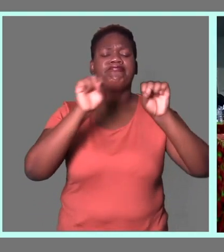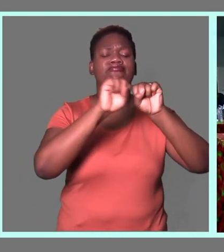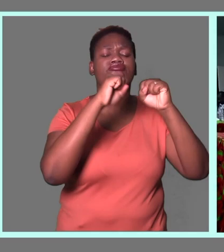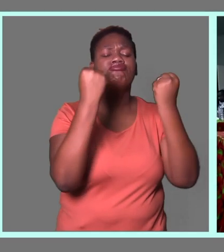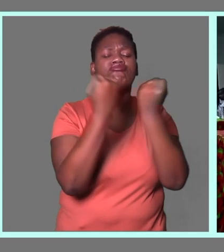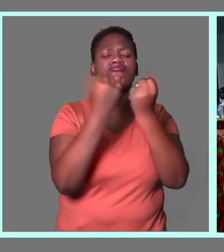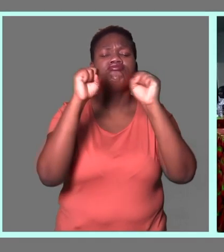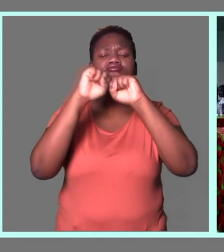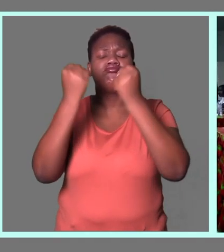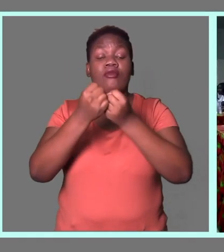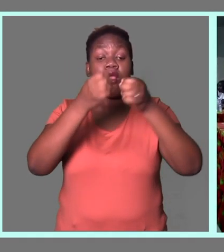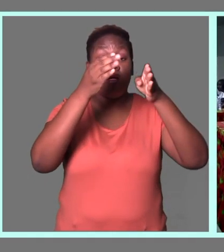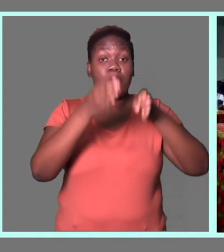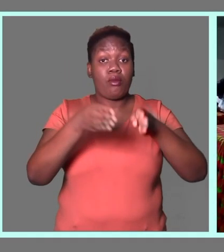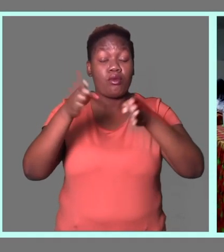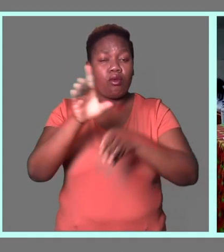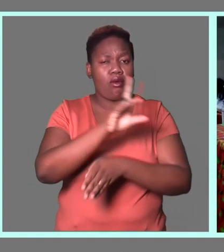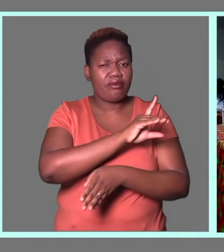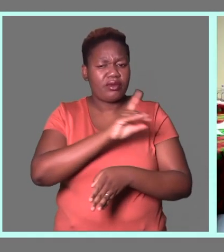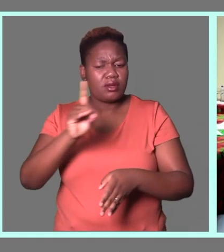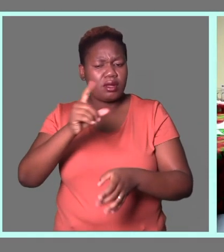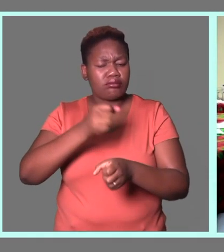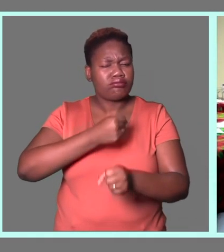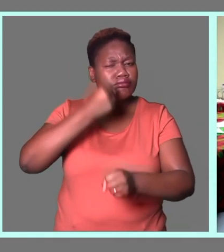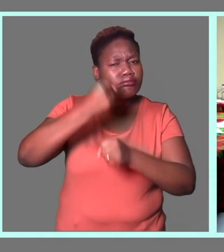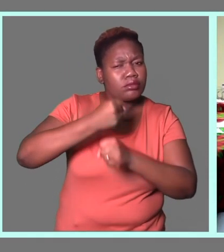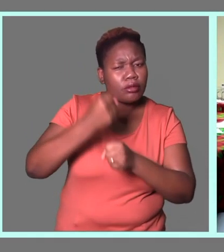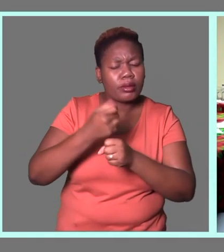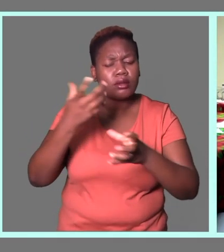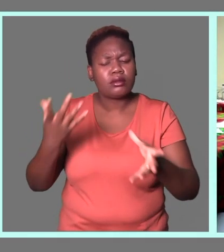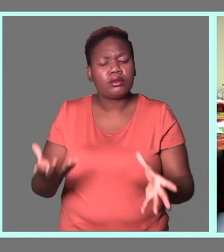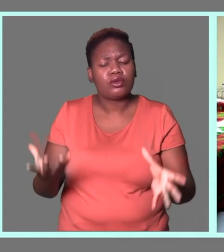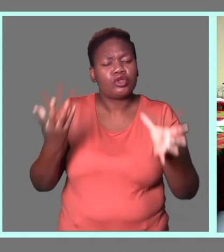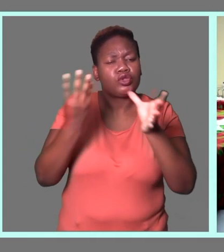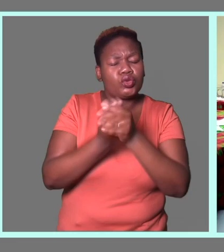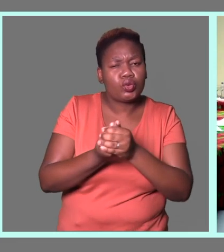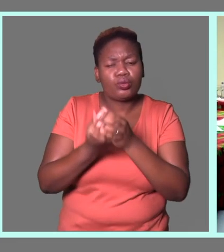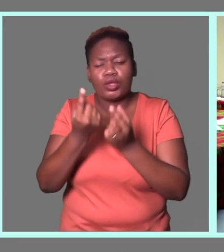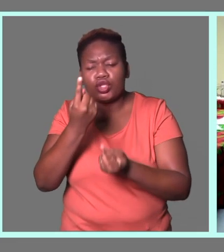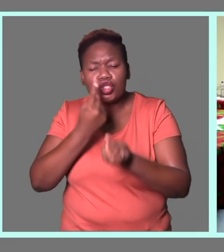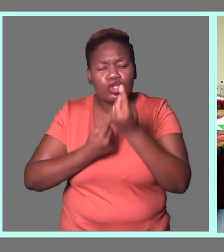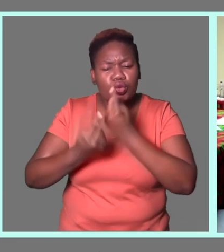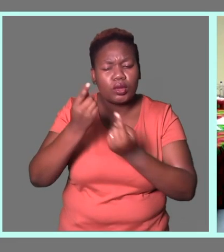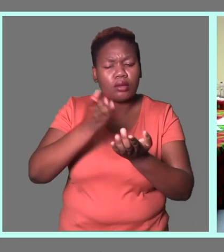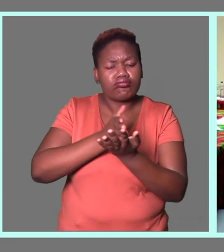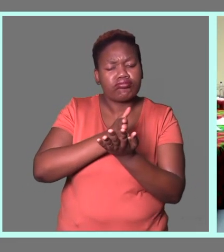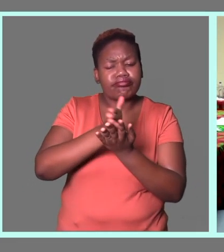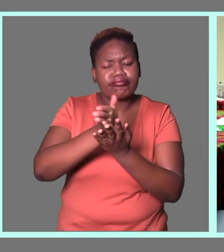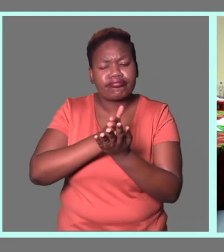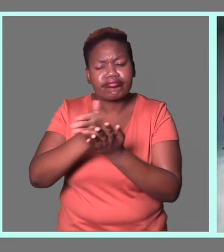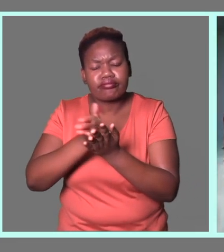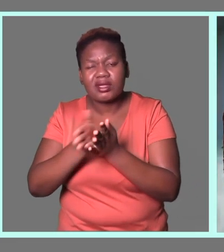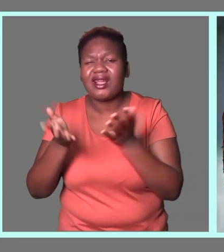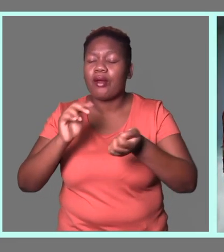Face a esta situação, organizações que trabalham em prol das pessoas com deficiência juntaram-se